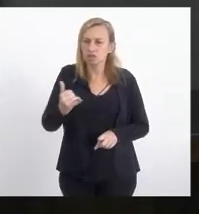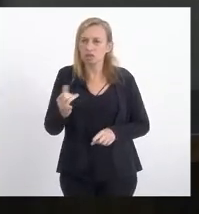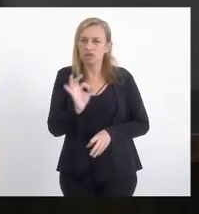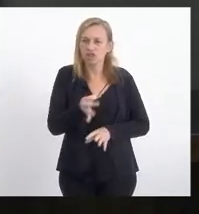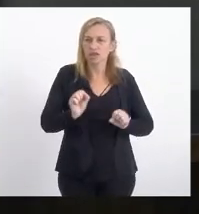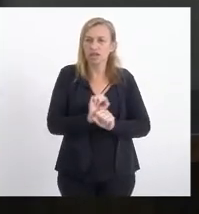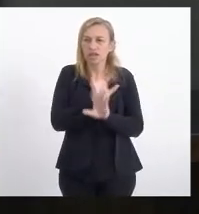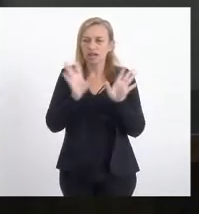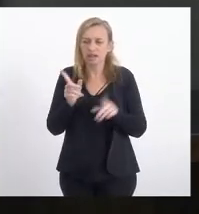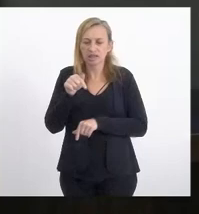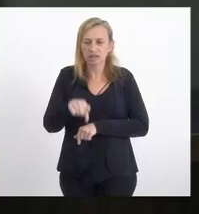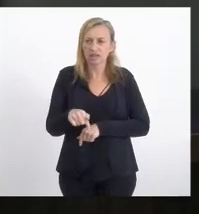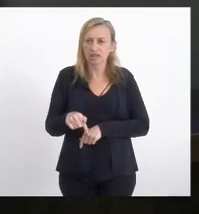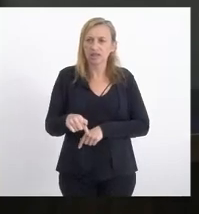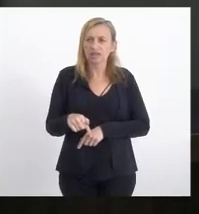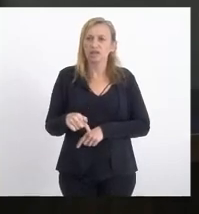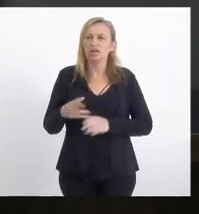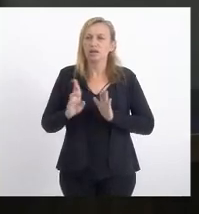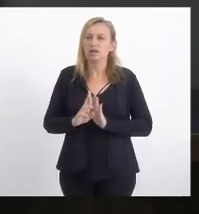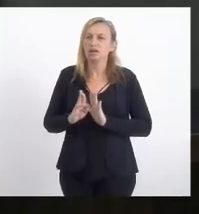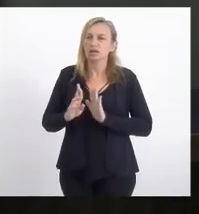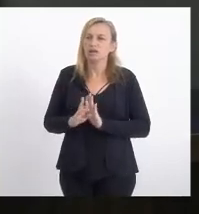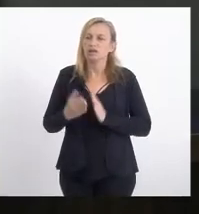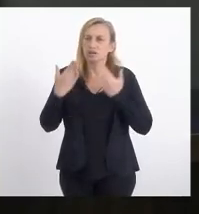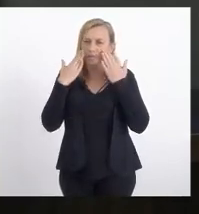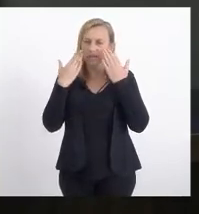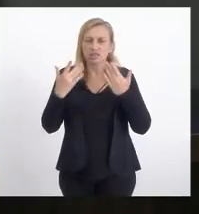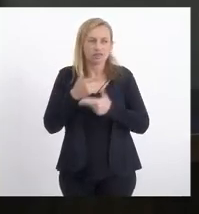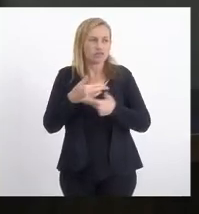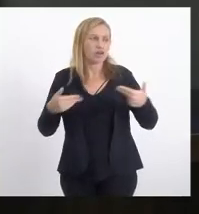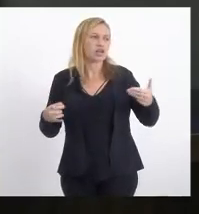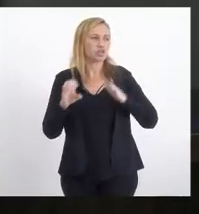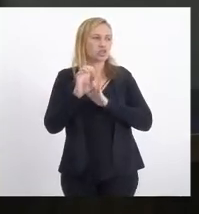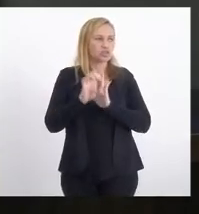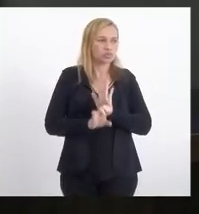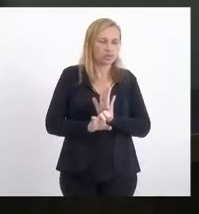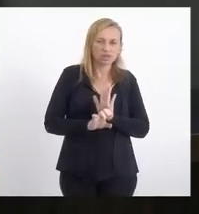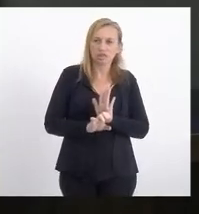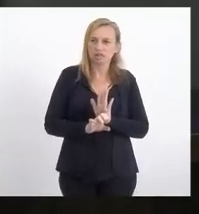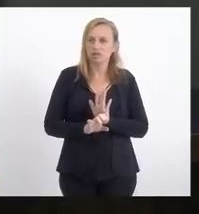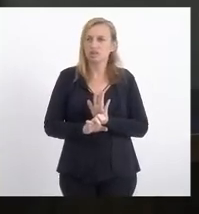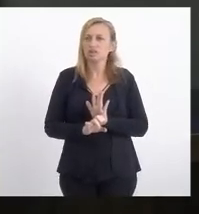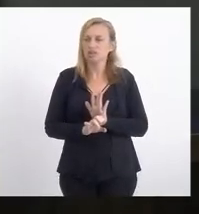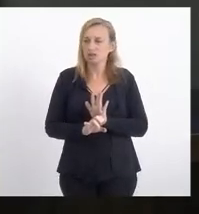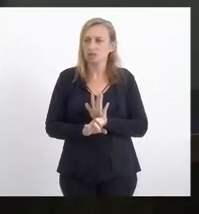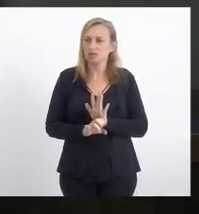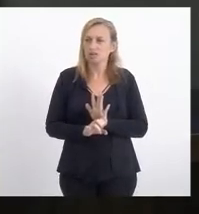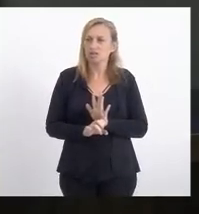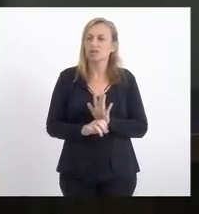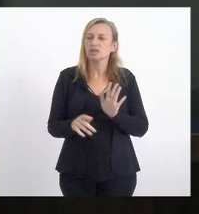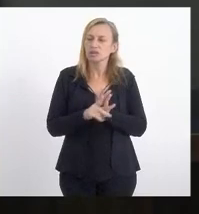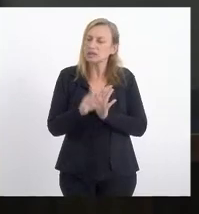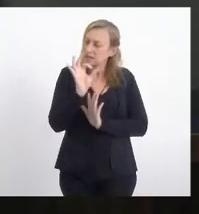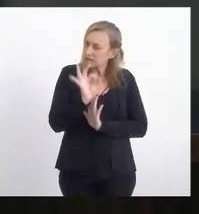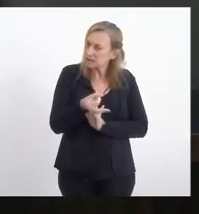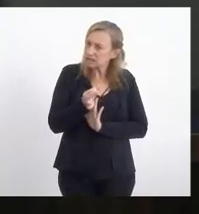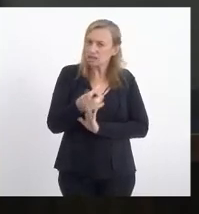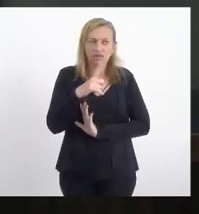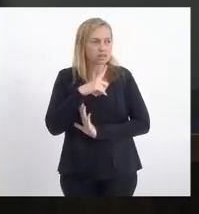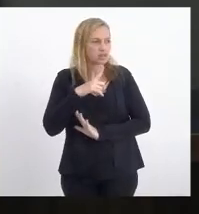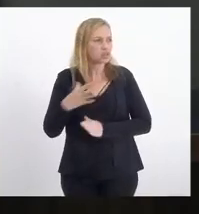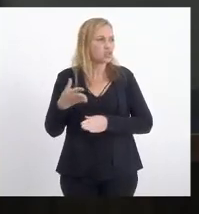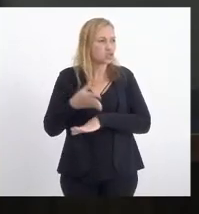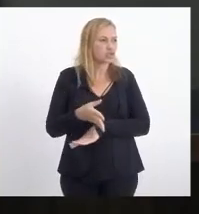claro aqui o lado que estou apresentei dezenas de emenda esse projeto dezenas de menos nesse projeto e tenho convicção